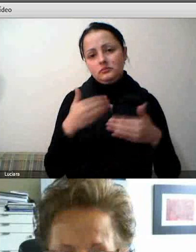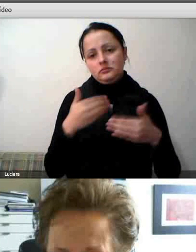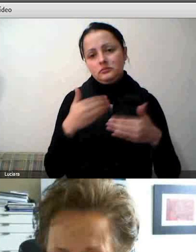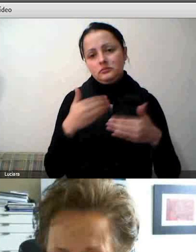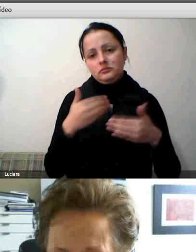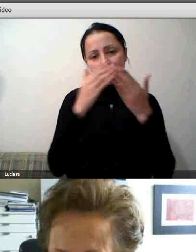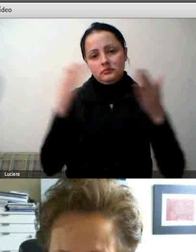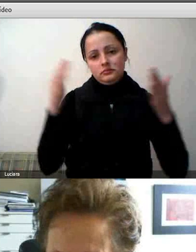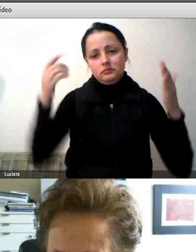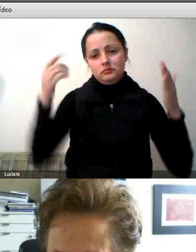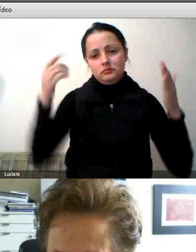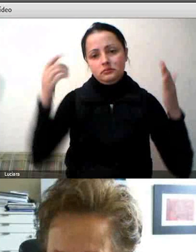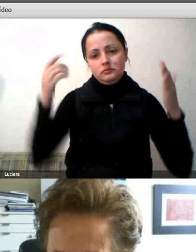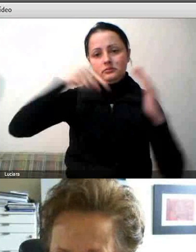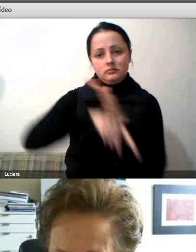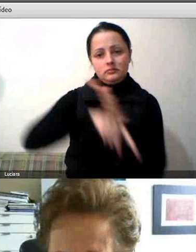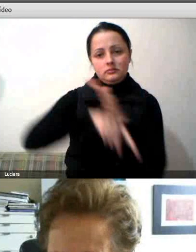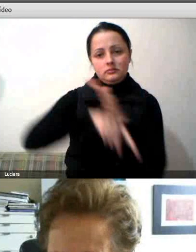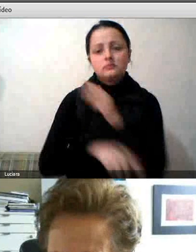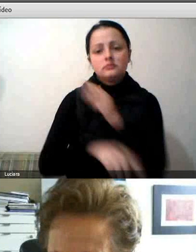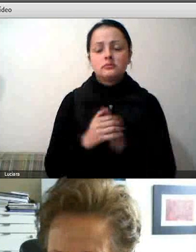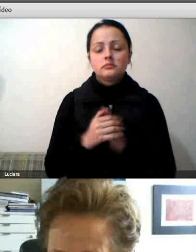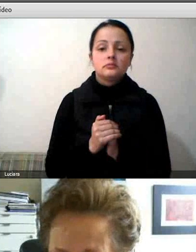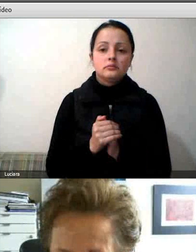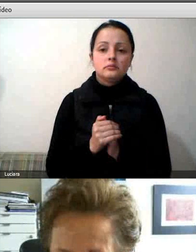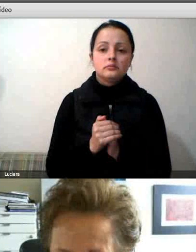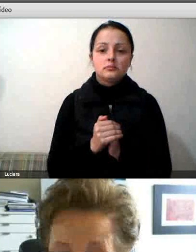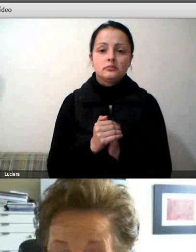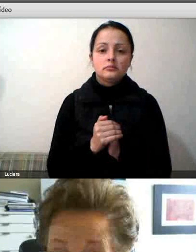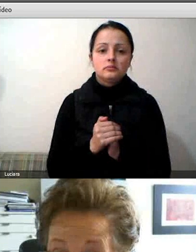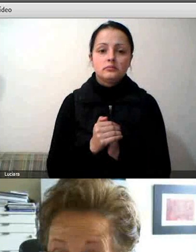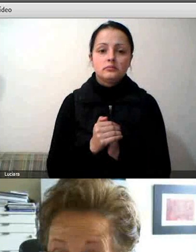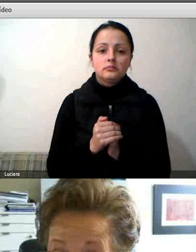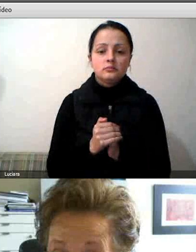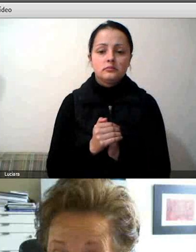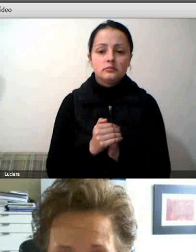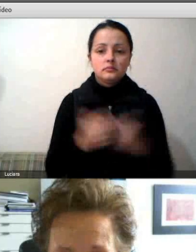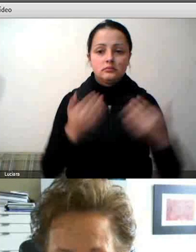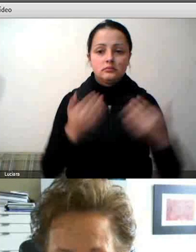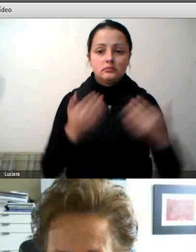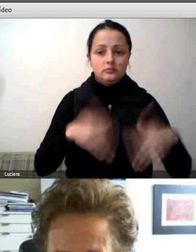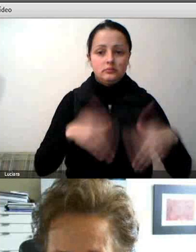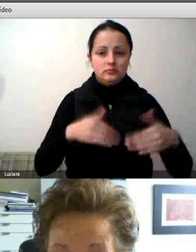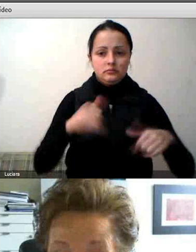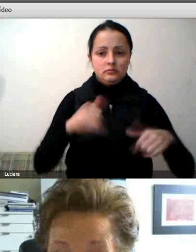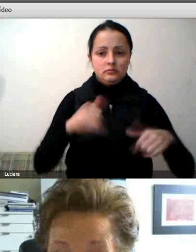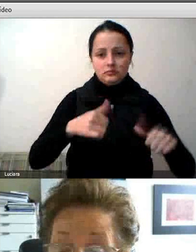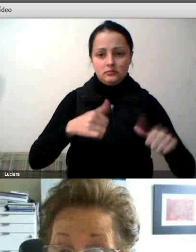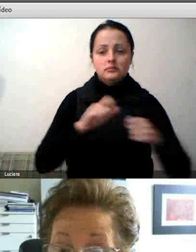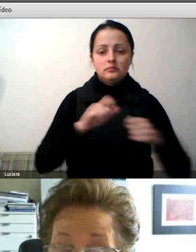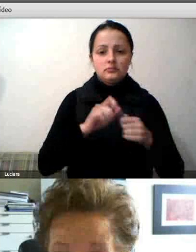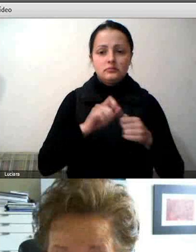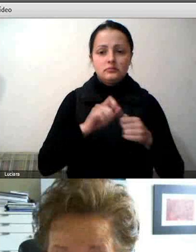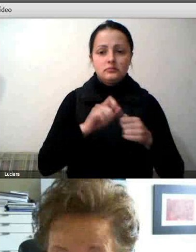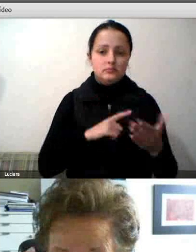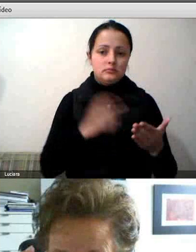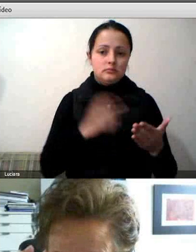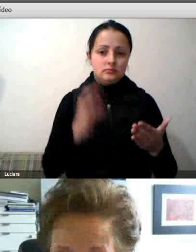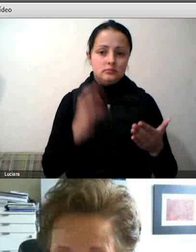Começa nenê aprendendo a falar, aprendendo a interagir, e a gente passa a vida